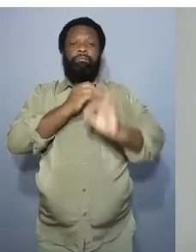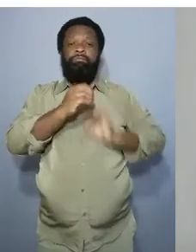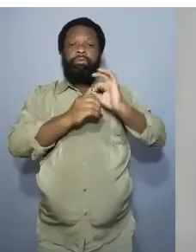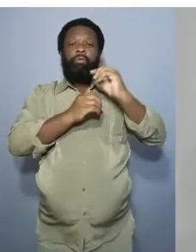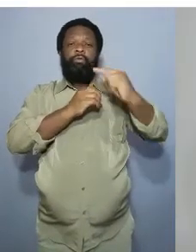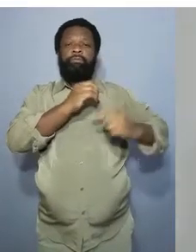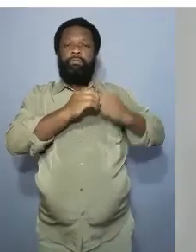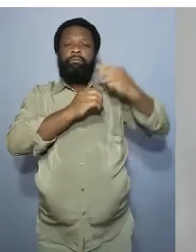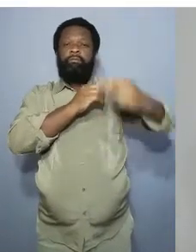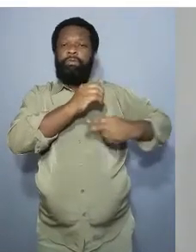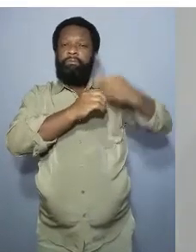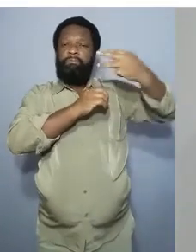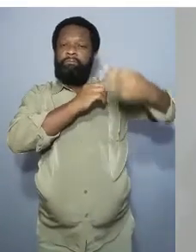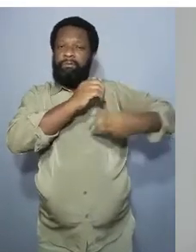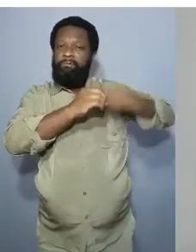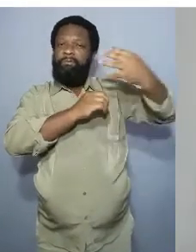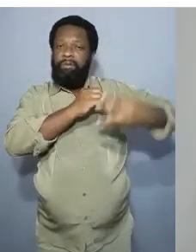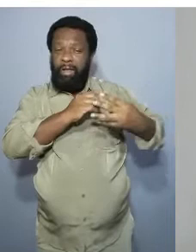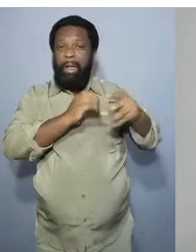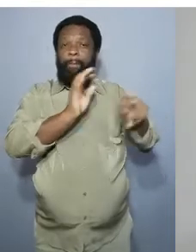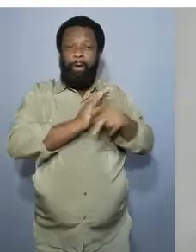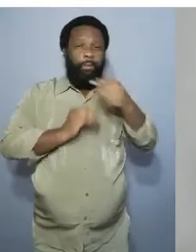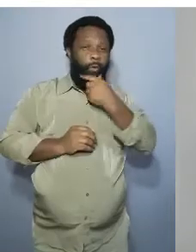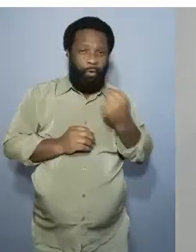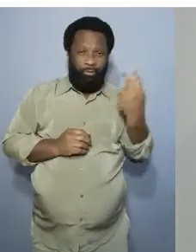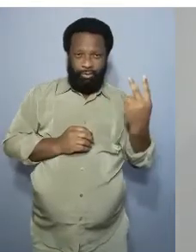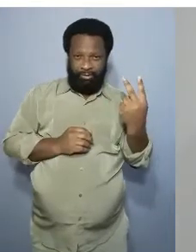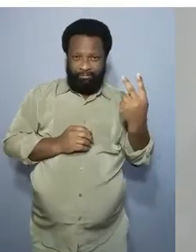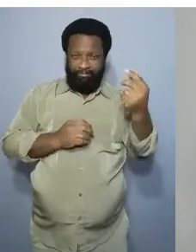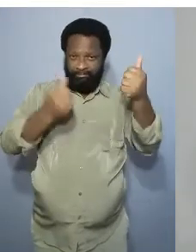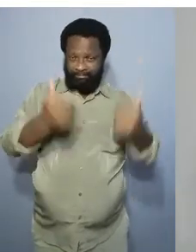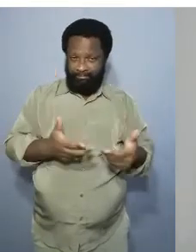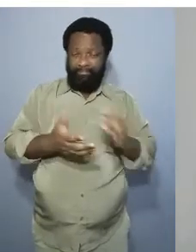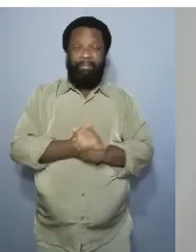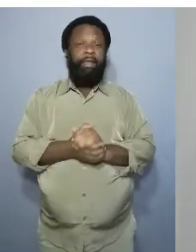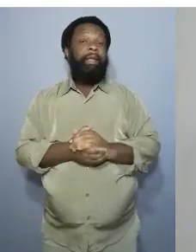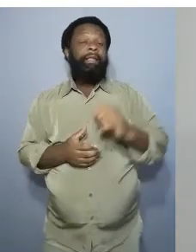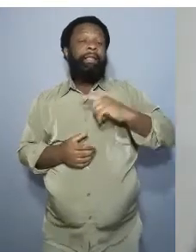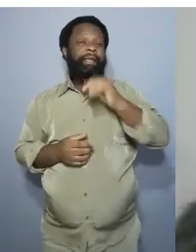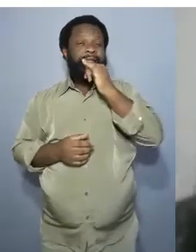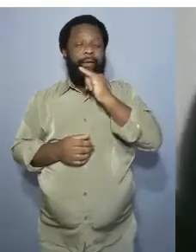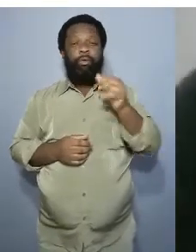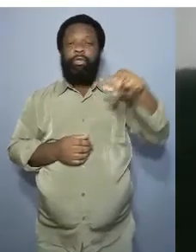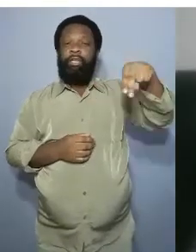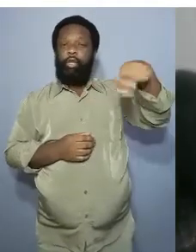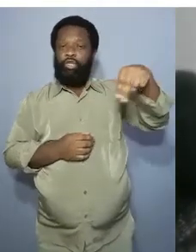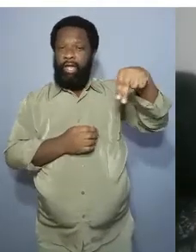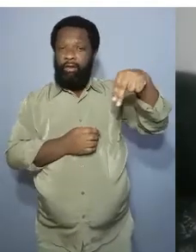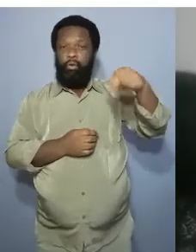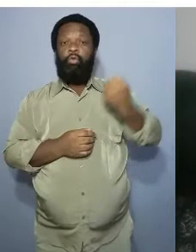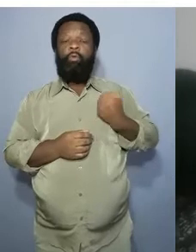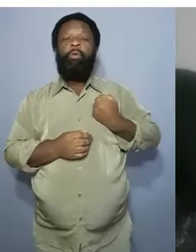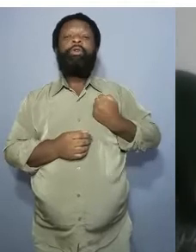eletrônica em camadas. Essa distribuição é proveniente do modelo atômico de Rutherford-Bohr, tudo bem? Bom, eu tenho aqui então o